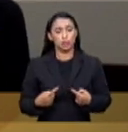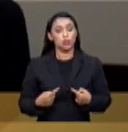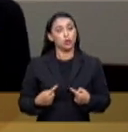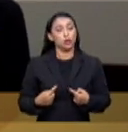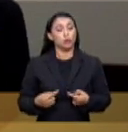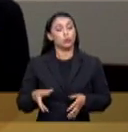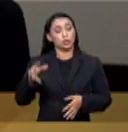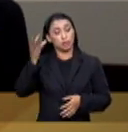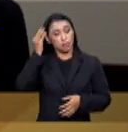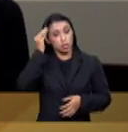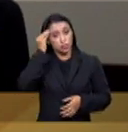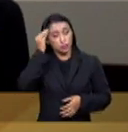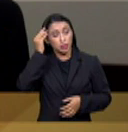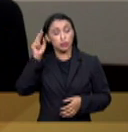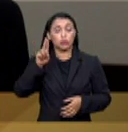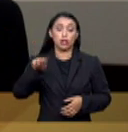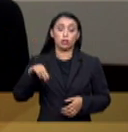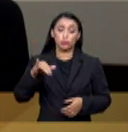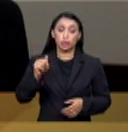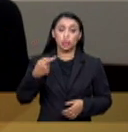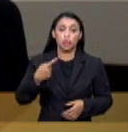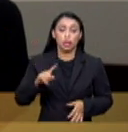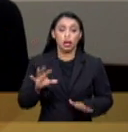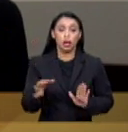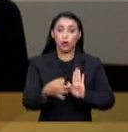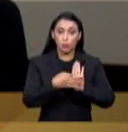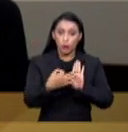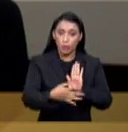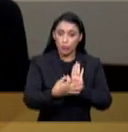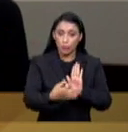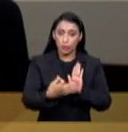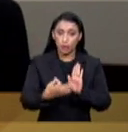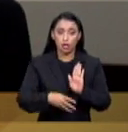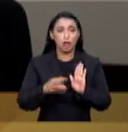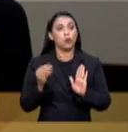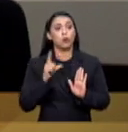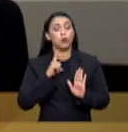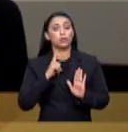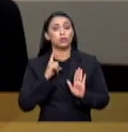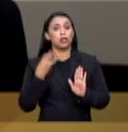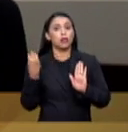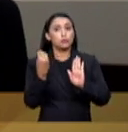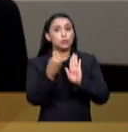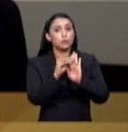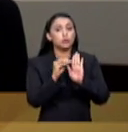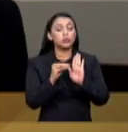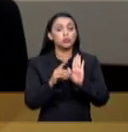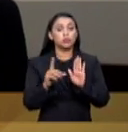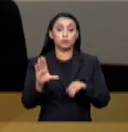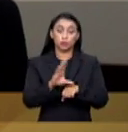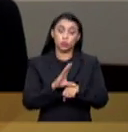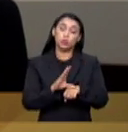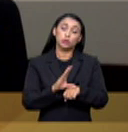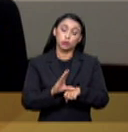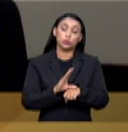pela União a esse dispositivo constitucional que consubstanciou naquelas